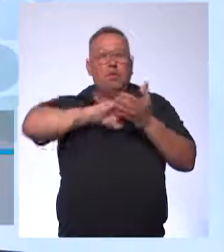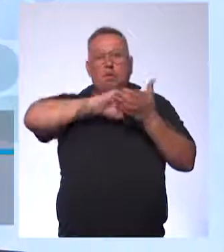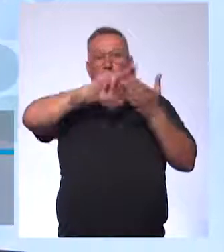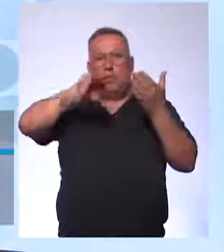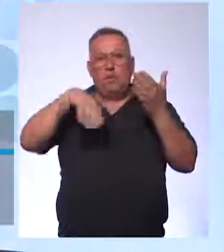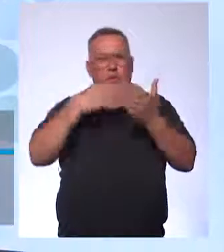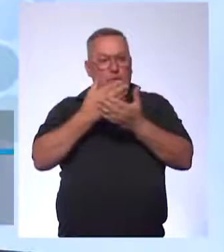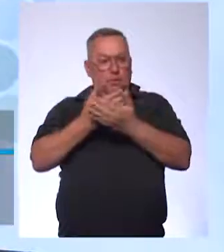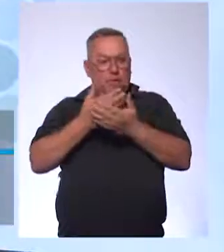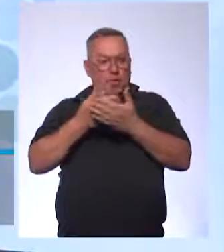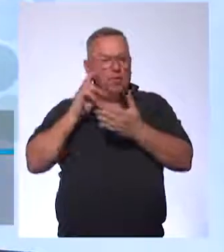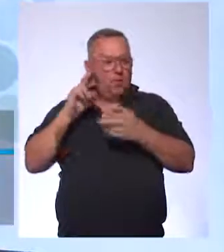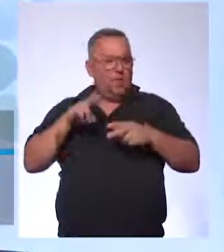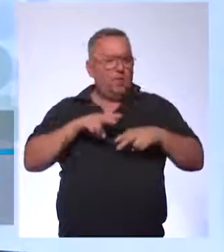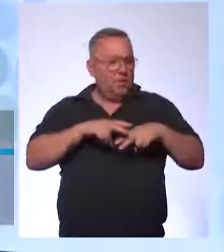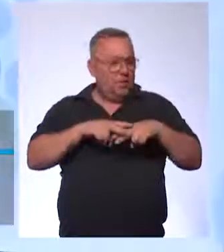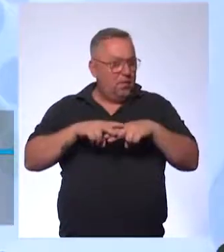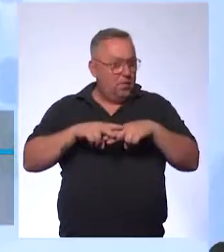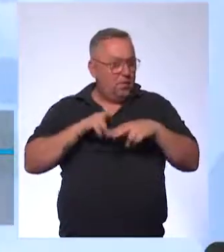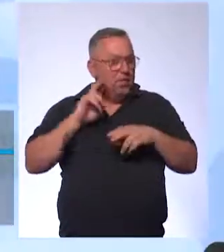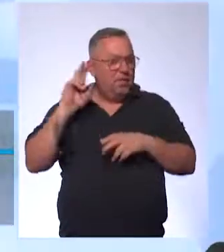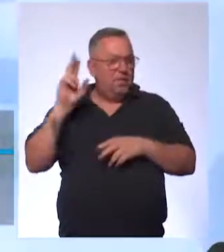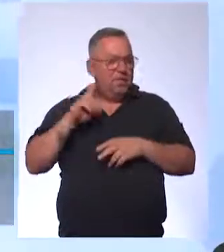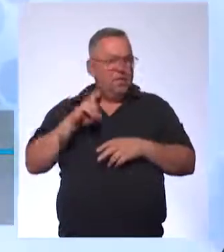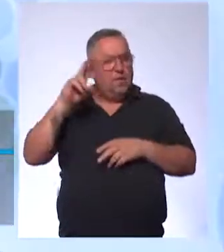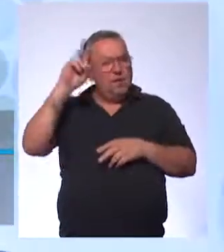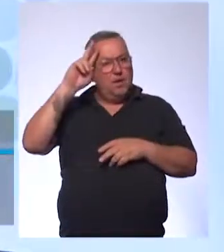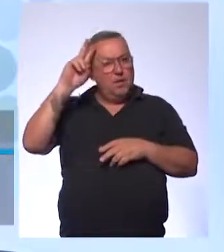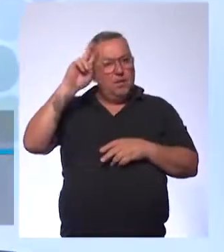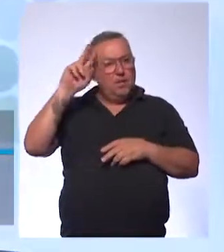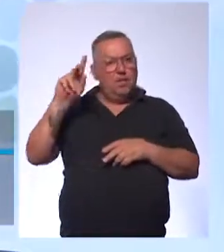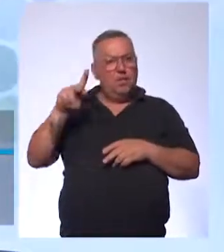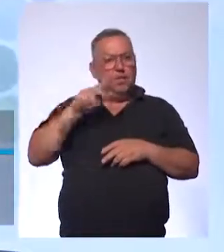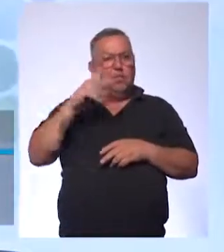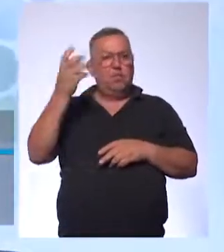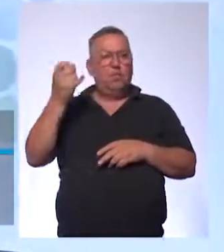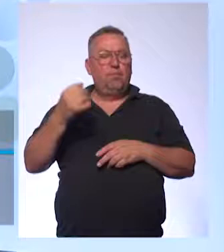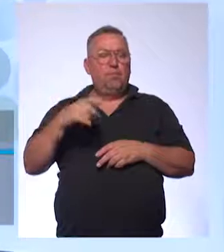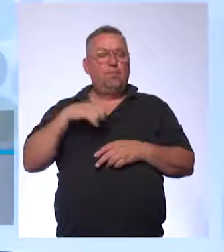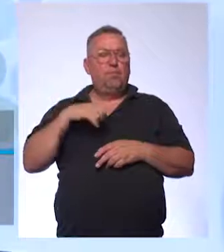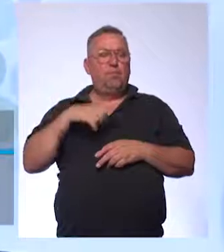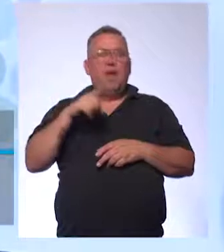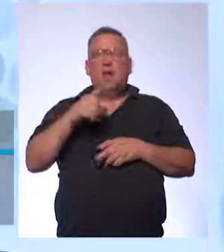gente andou dando aí no passado. Tá? Para vocês verem, porque tem professor, né, e tem gente falando,